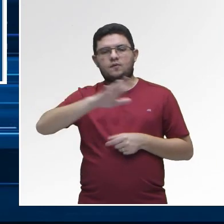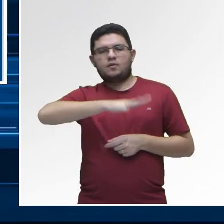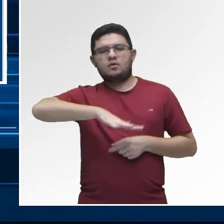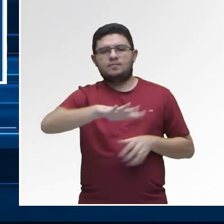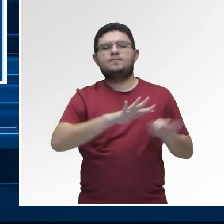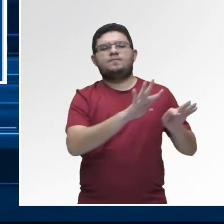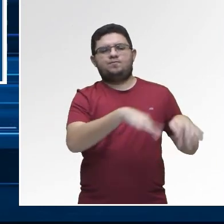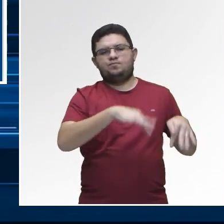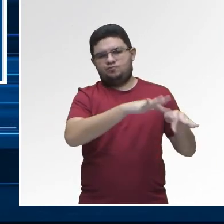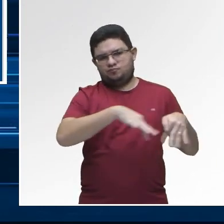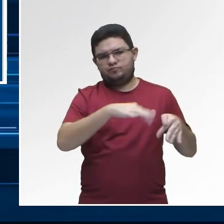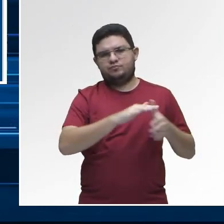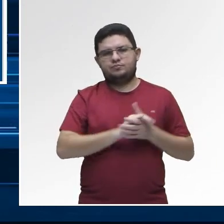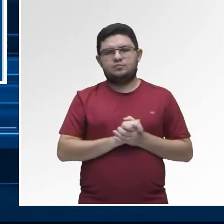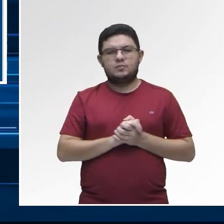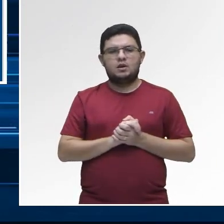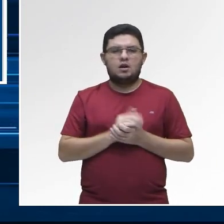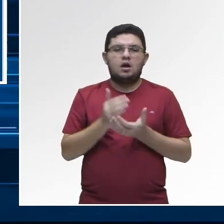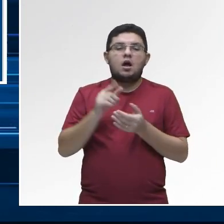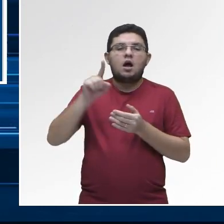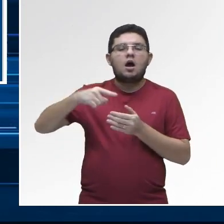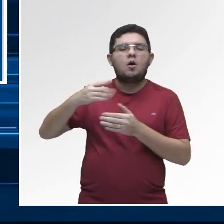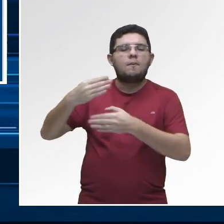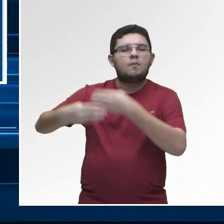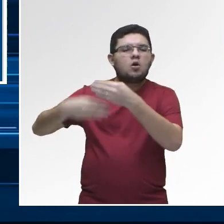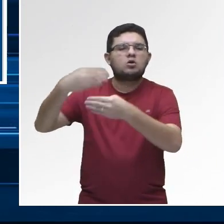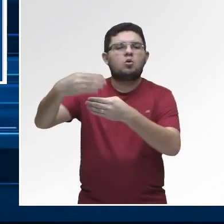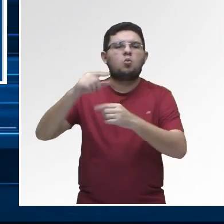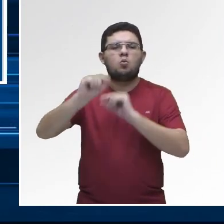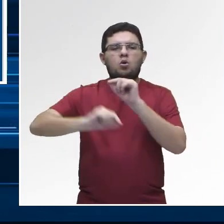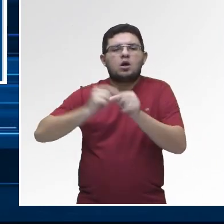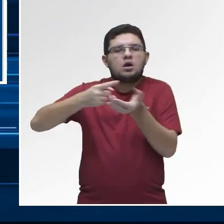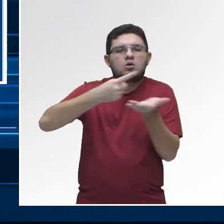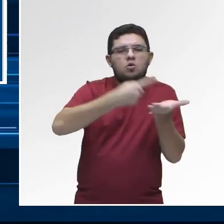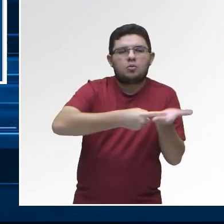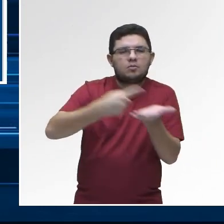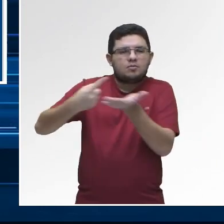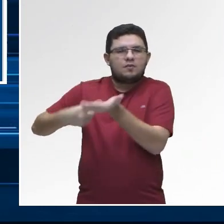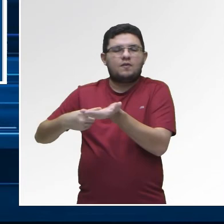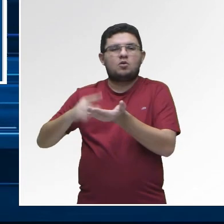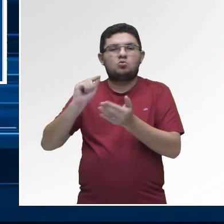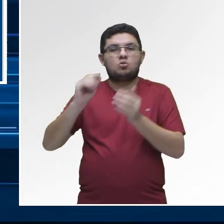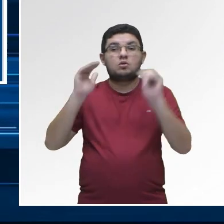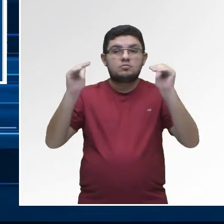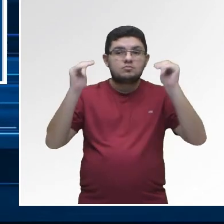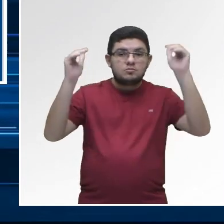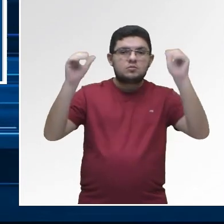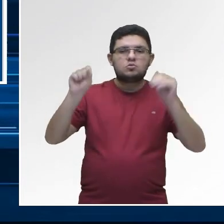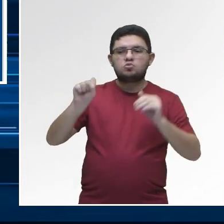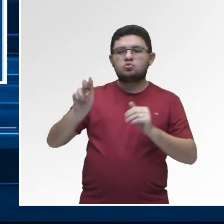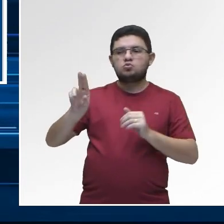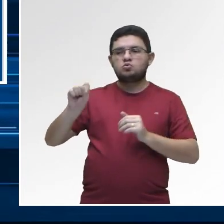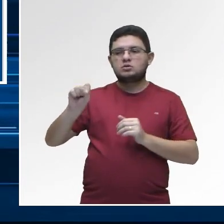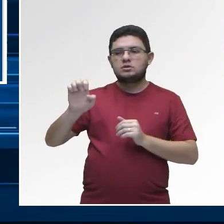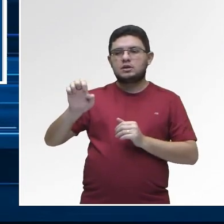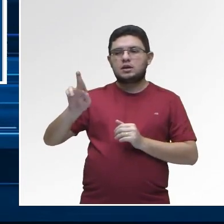esse processo aí de vassalagem e suzerania, né? Era um processo de